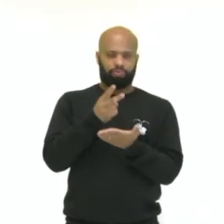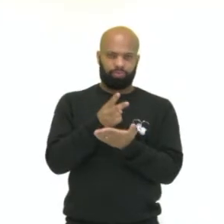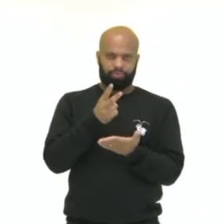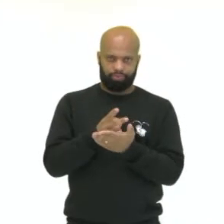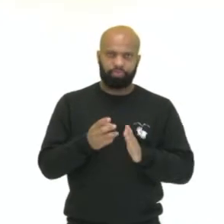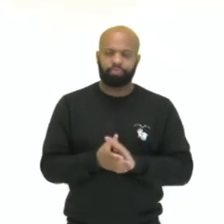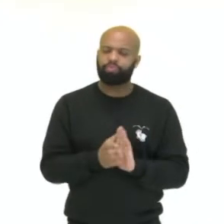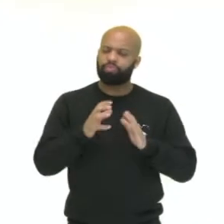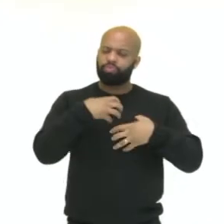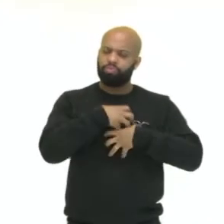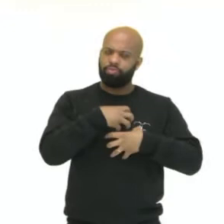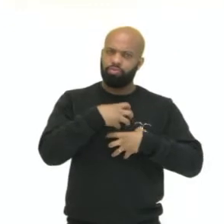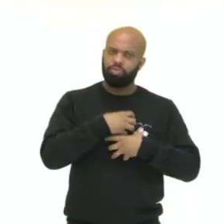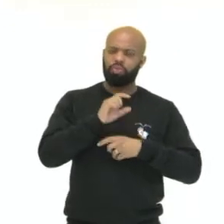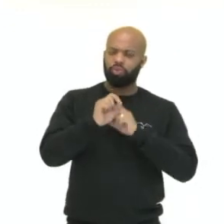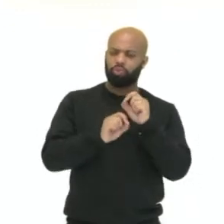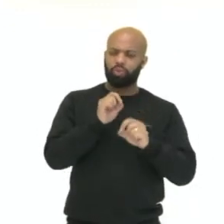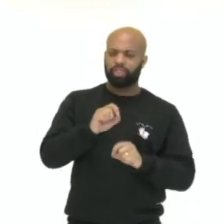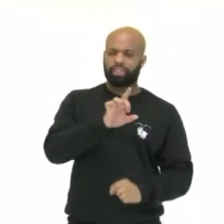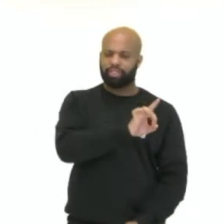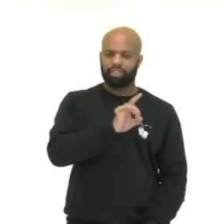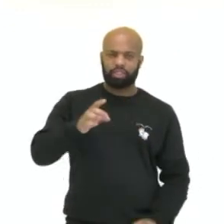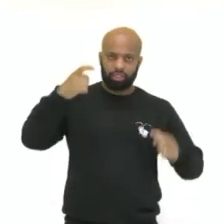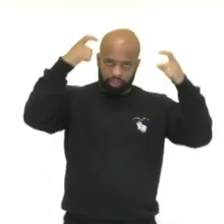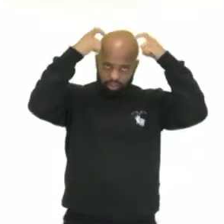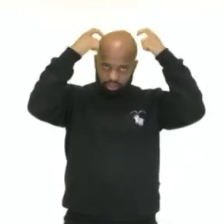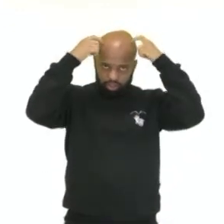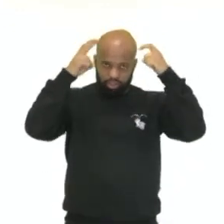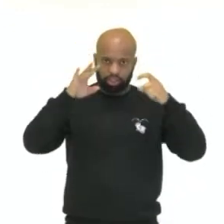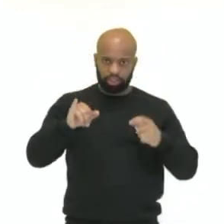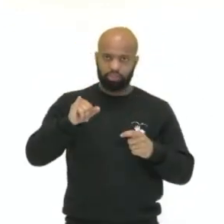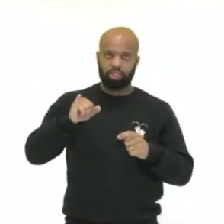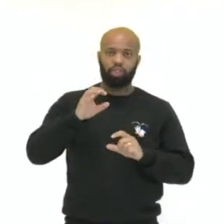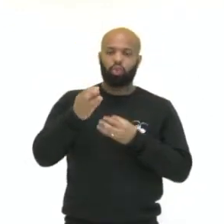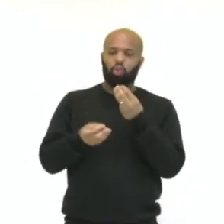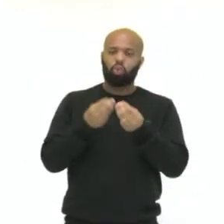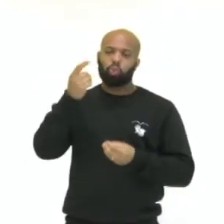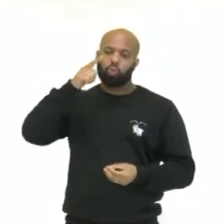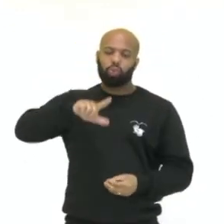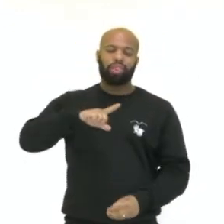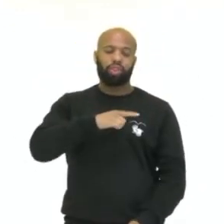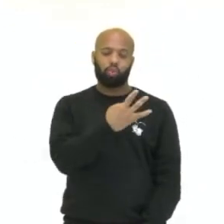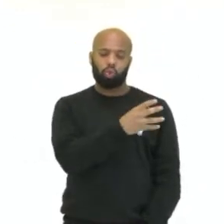Continuando. A dinâmica prevê que cada ursinho seja trocado nos 400